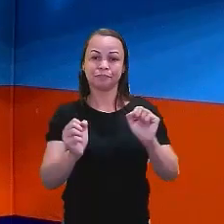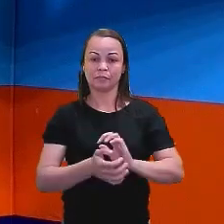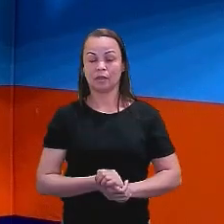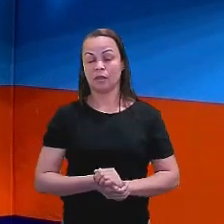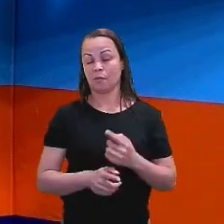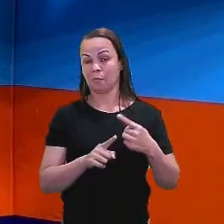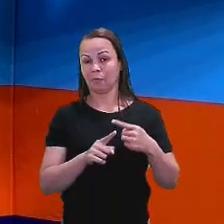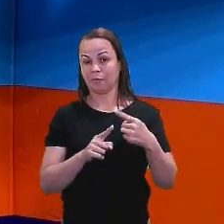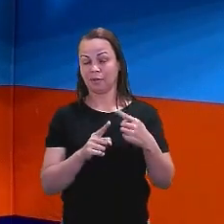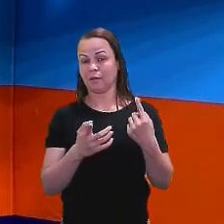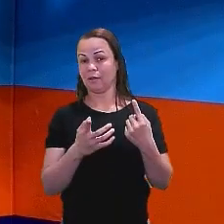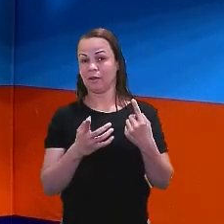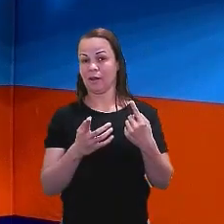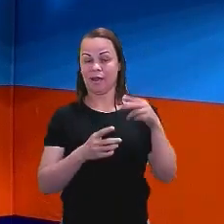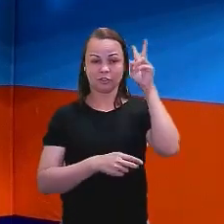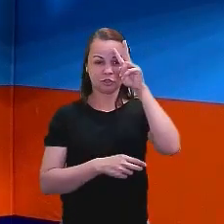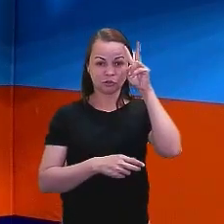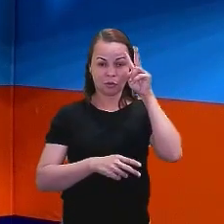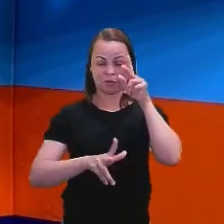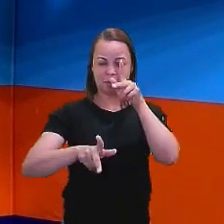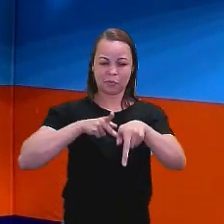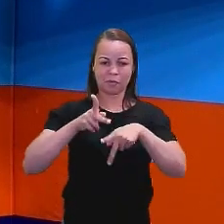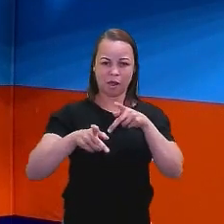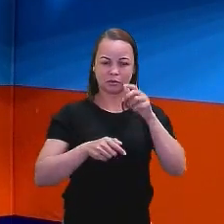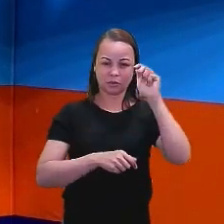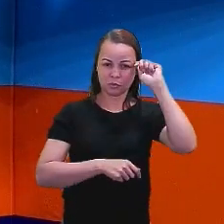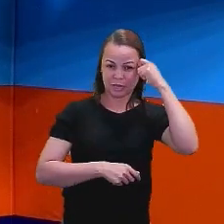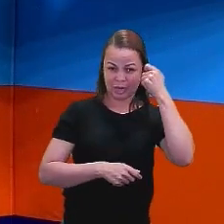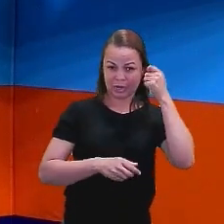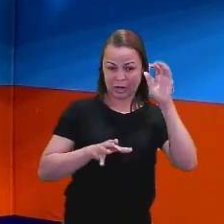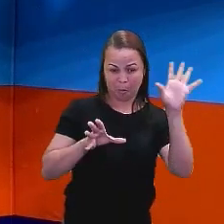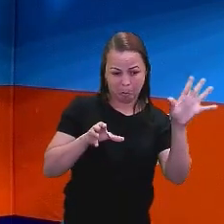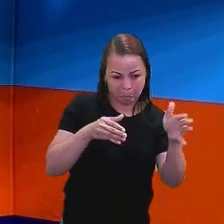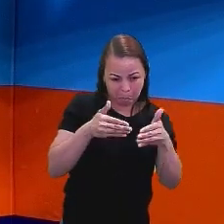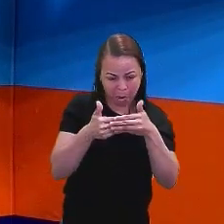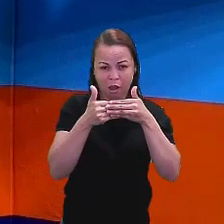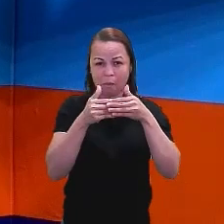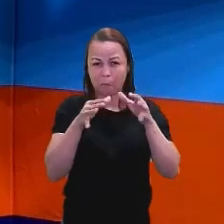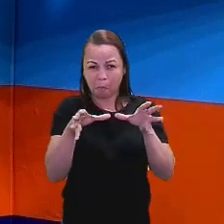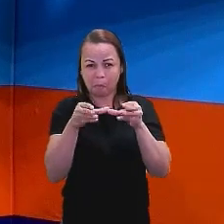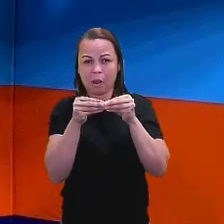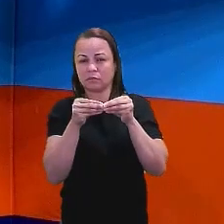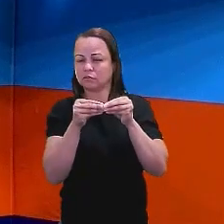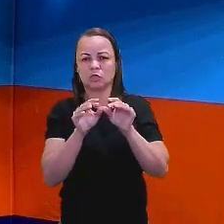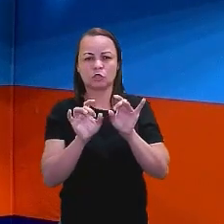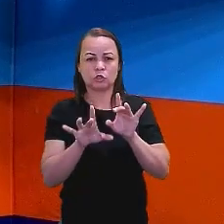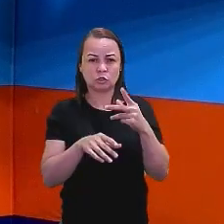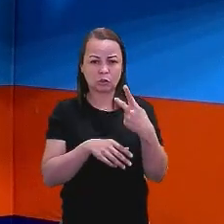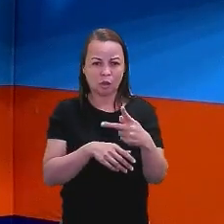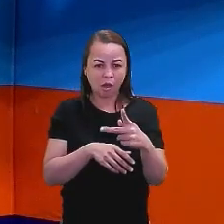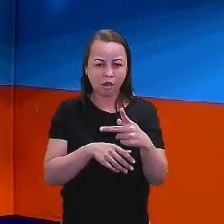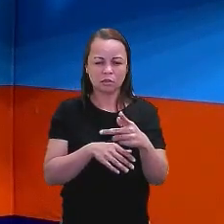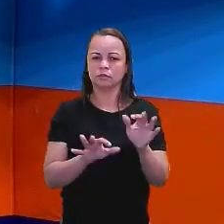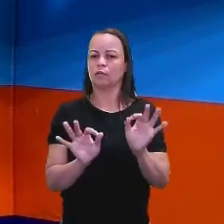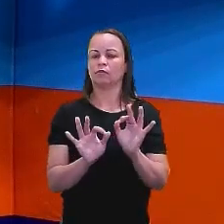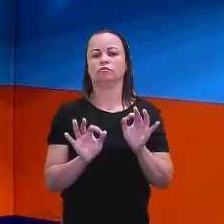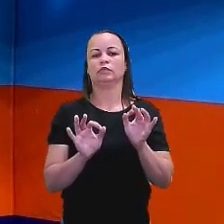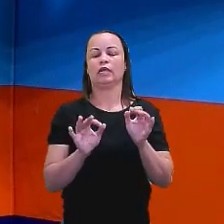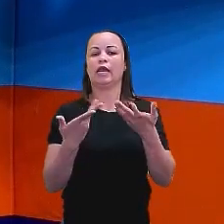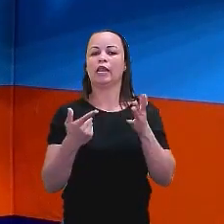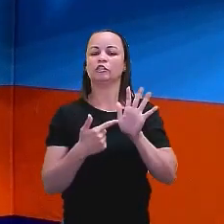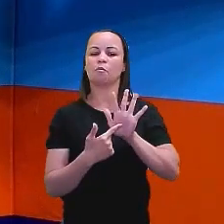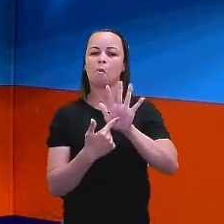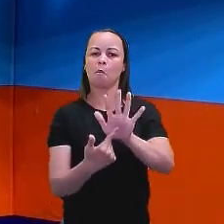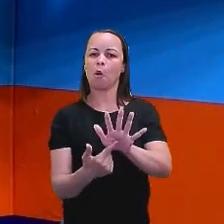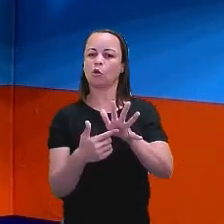história da população negra, ela não se fecha nesse episódio apenas. Ela está presente em todos